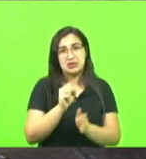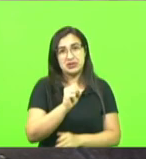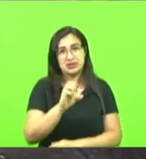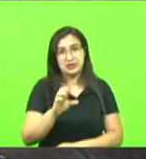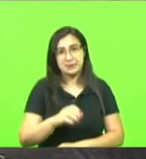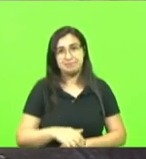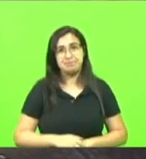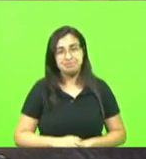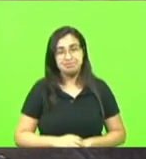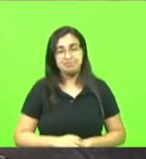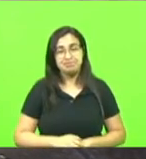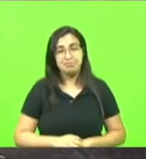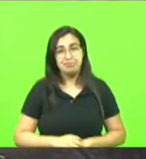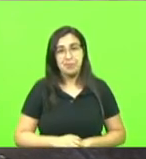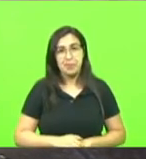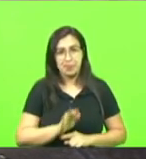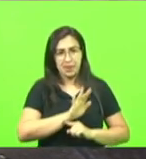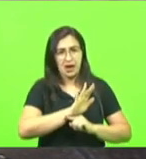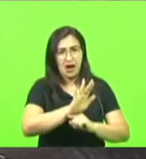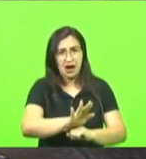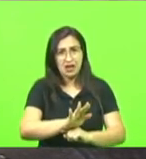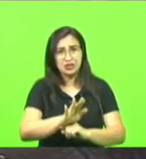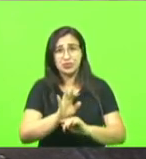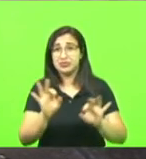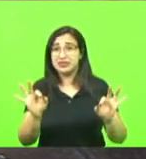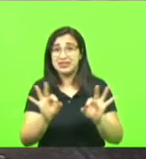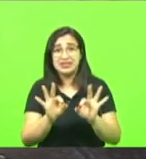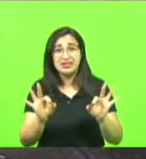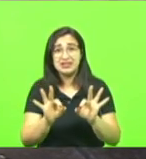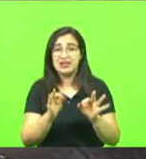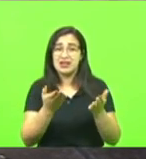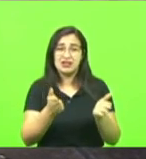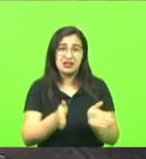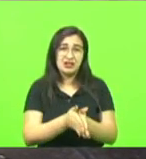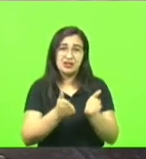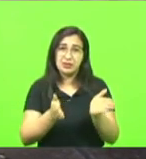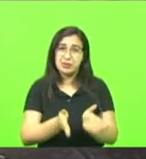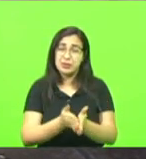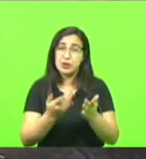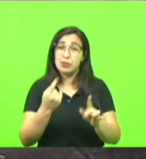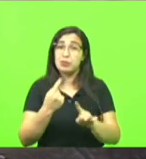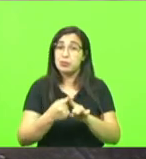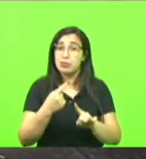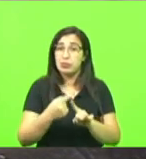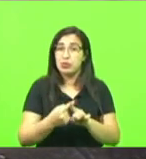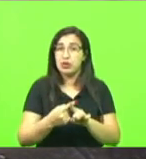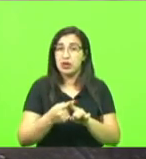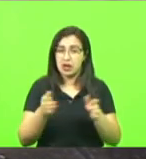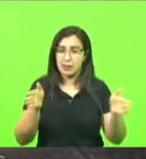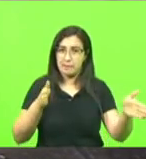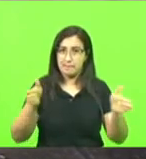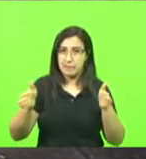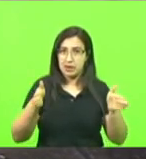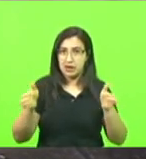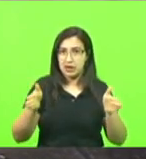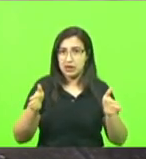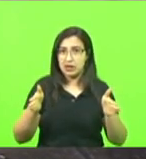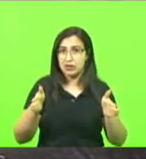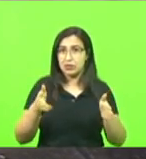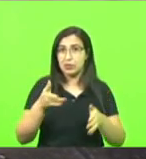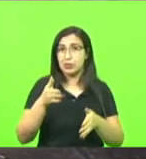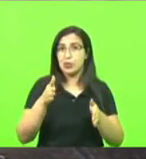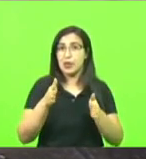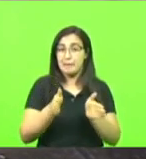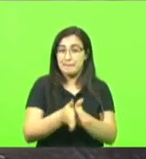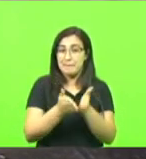digo que isso não beneficia em nada o mais pobre, é porque, no mesmo período, a pobreza